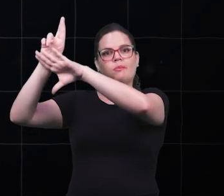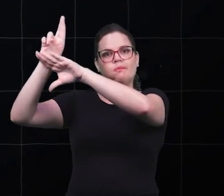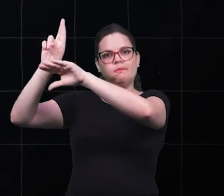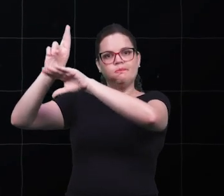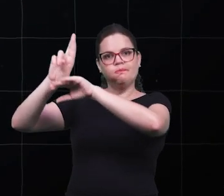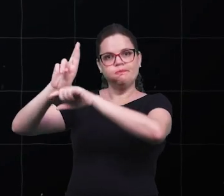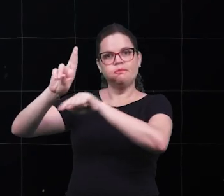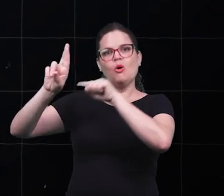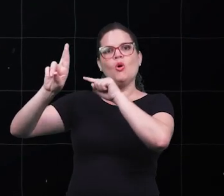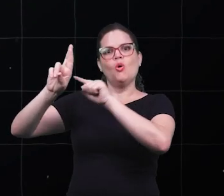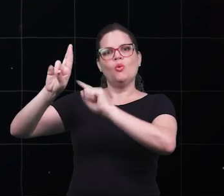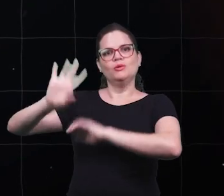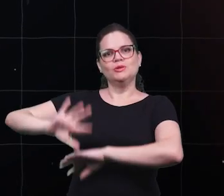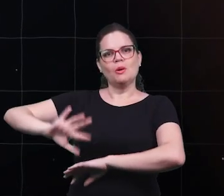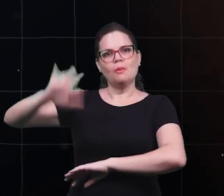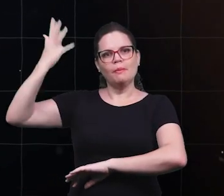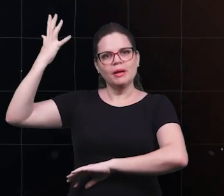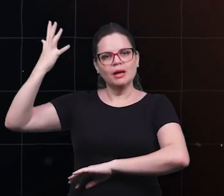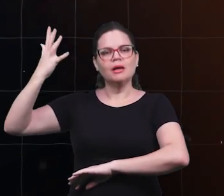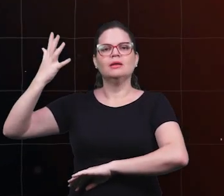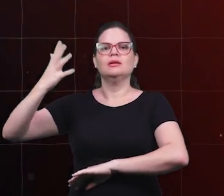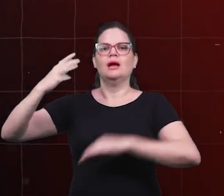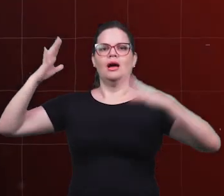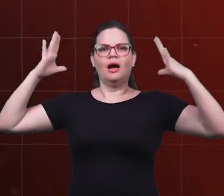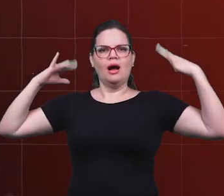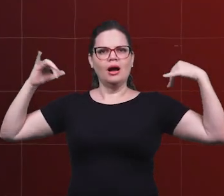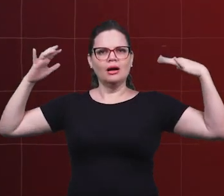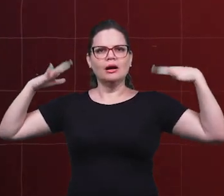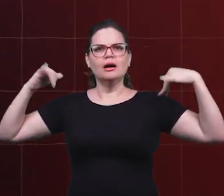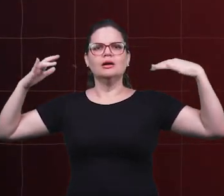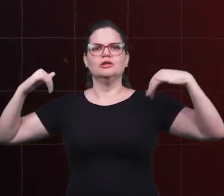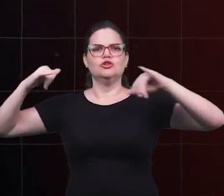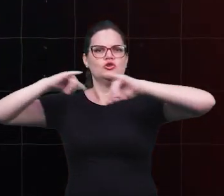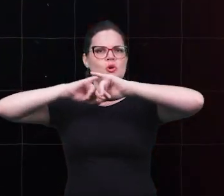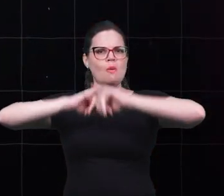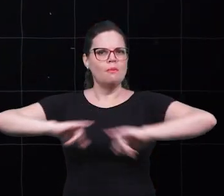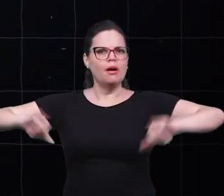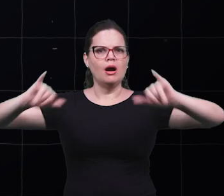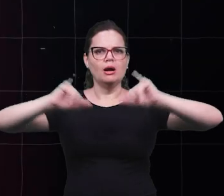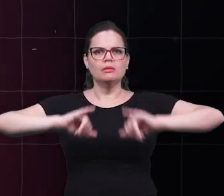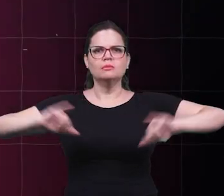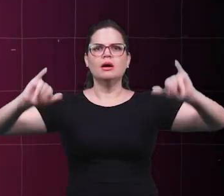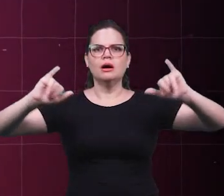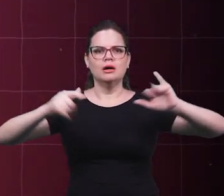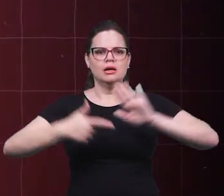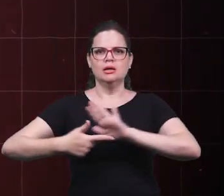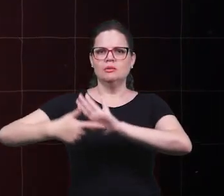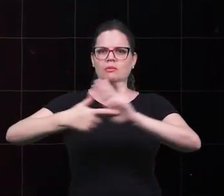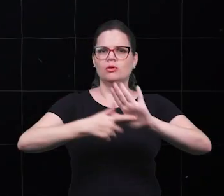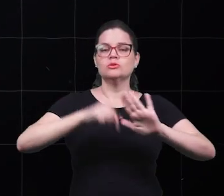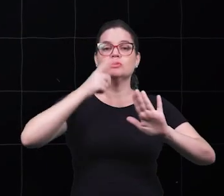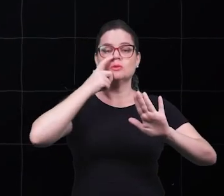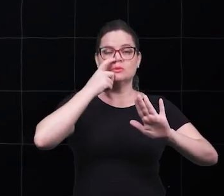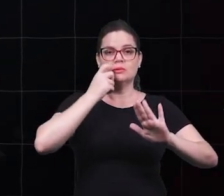com voz de arcanjo, com trombeta de Deus. E ele define ali novamente: os que morreram em